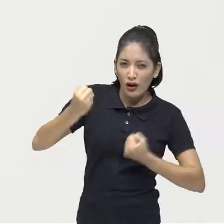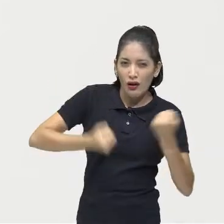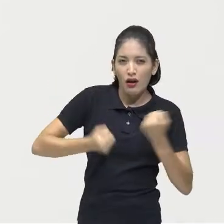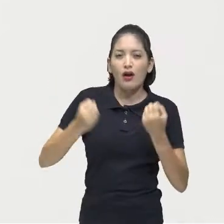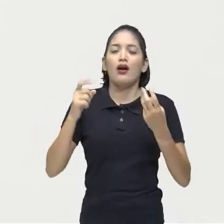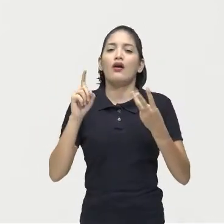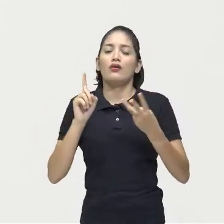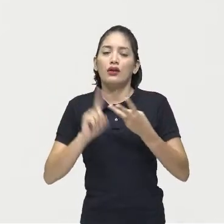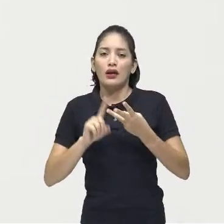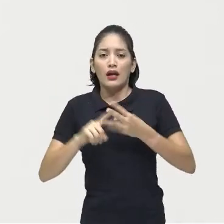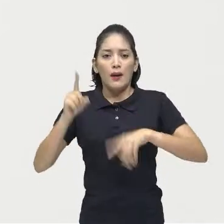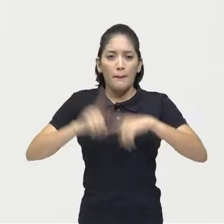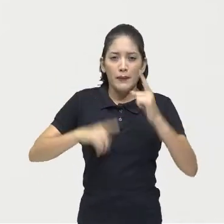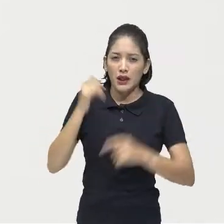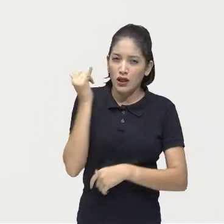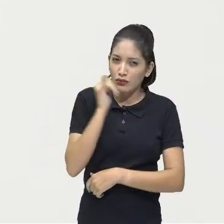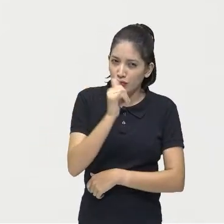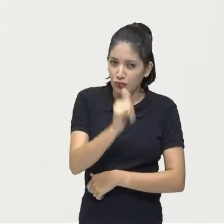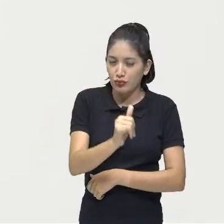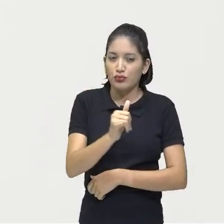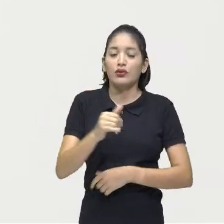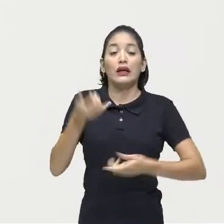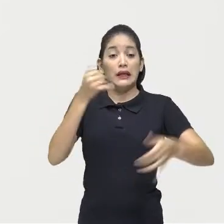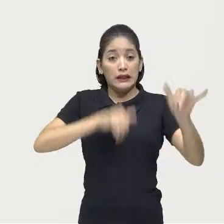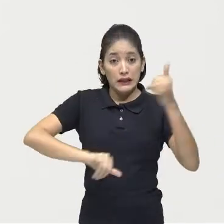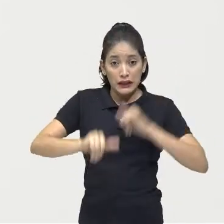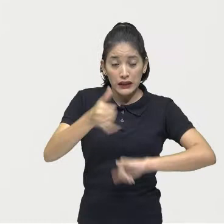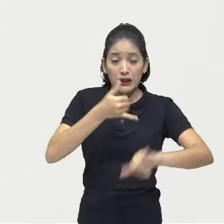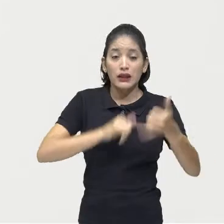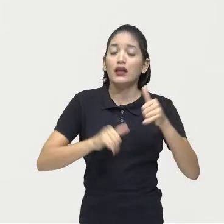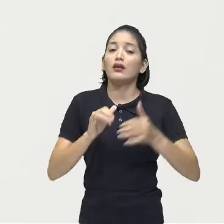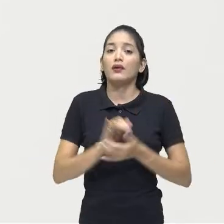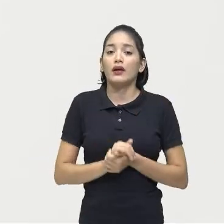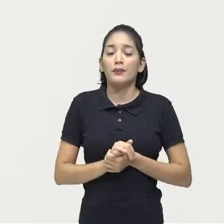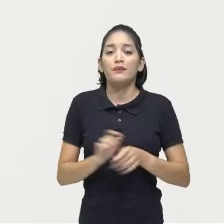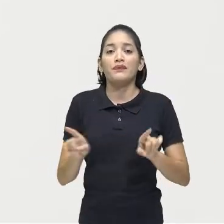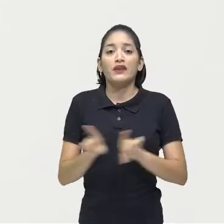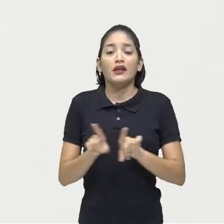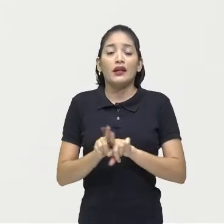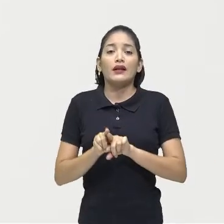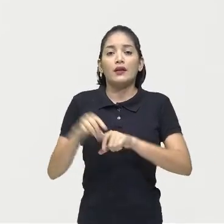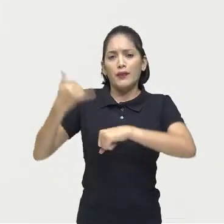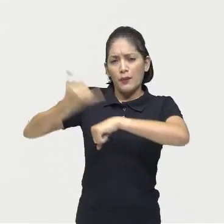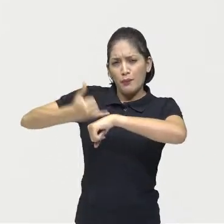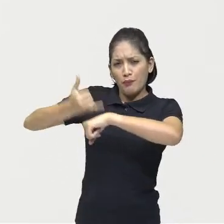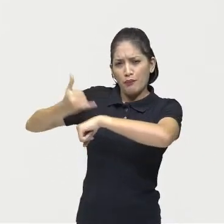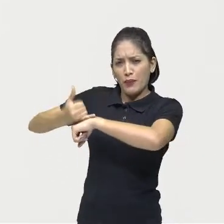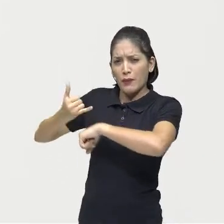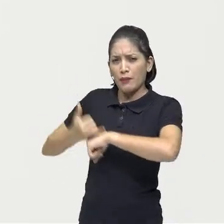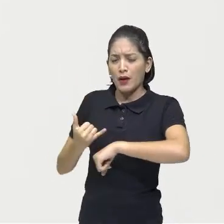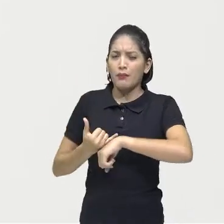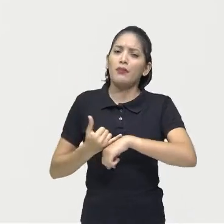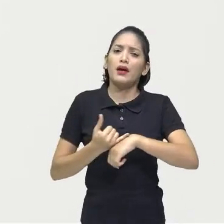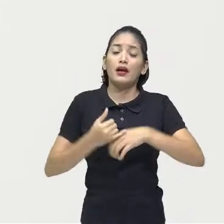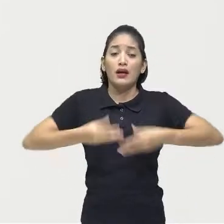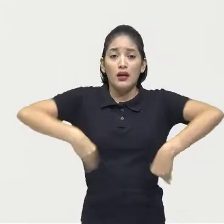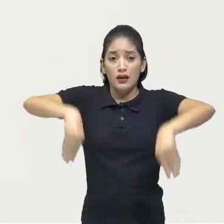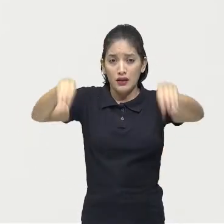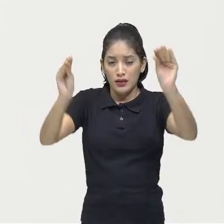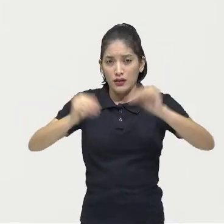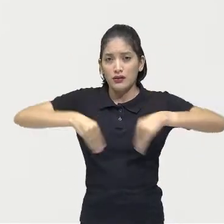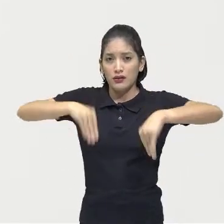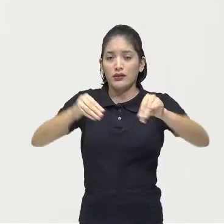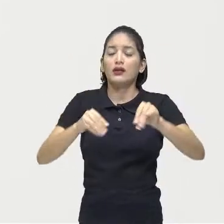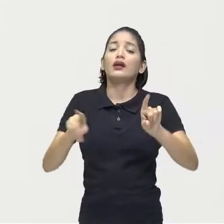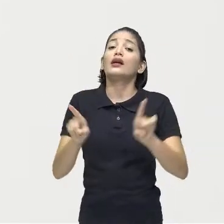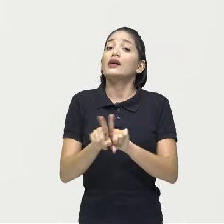automobilística, eletrônica, né? Indústria química, a indústria siderúrgica, a indústria têxtil, né? De